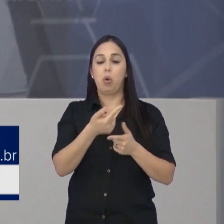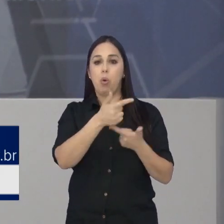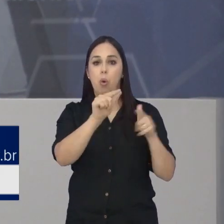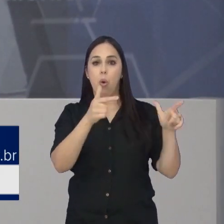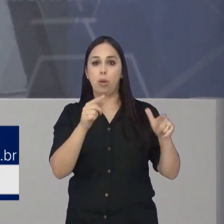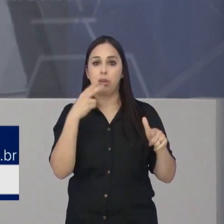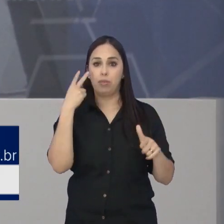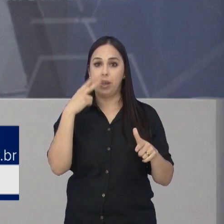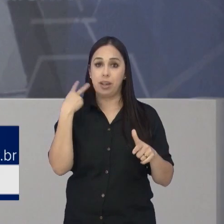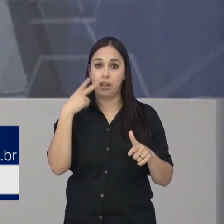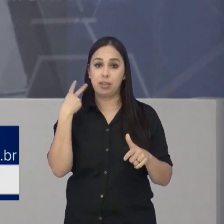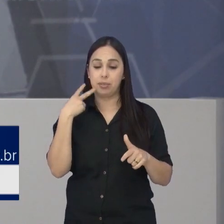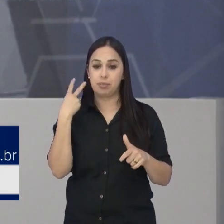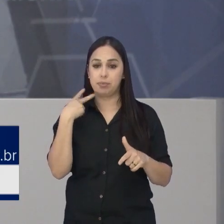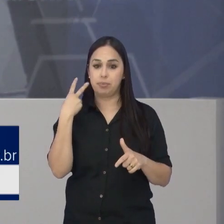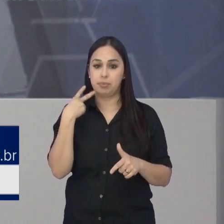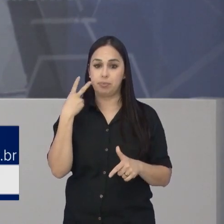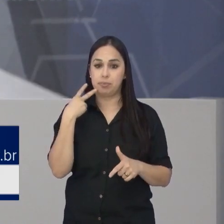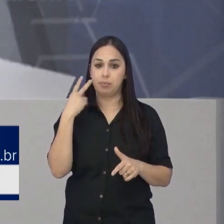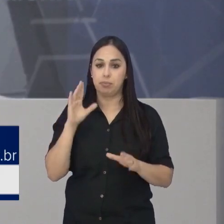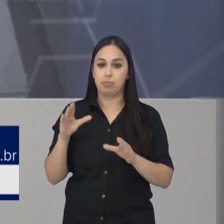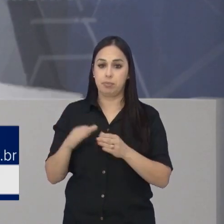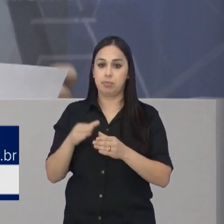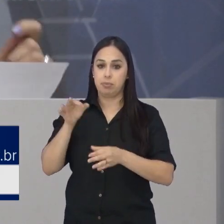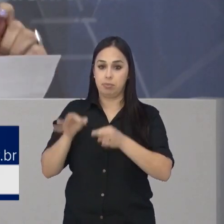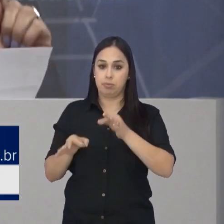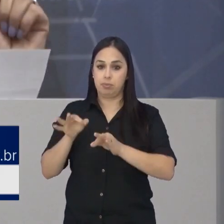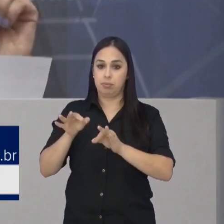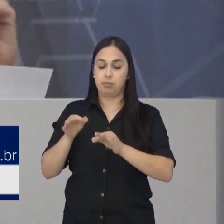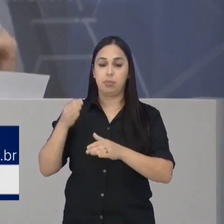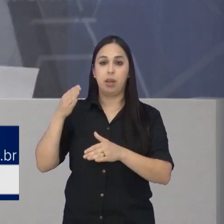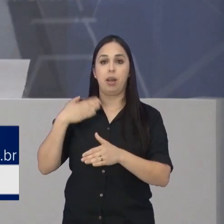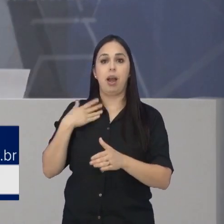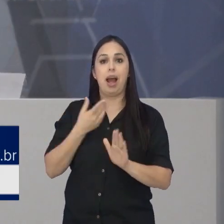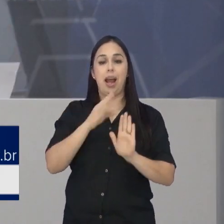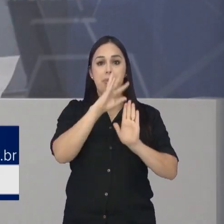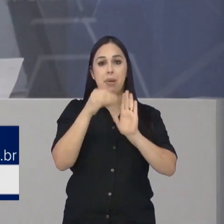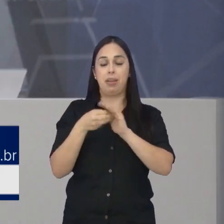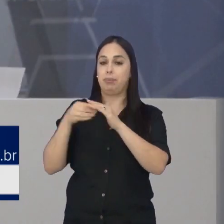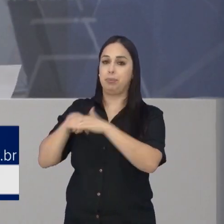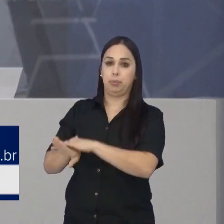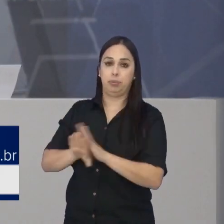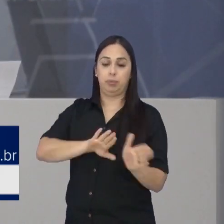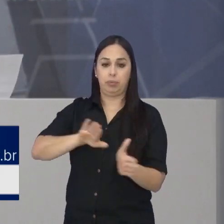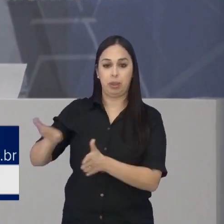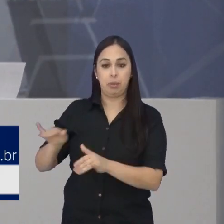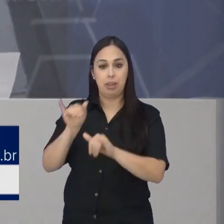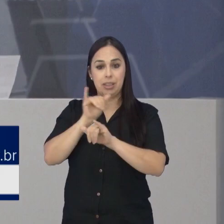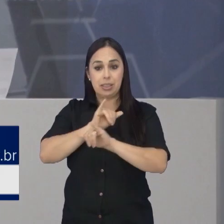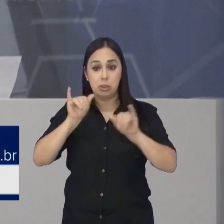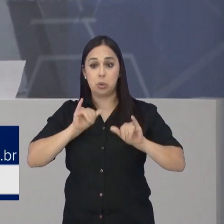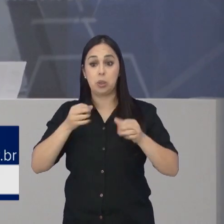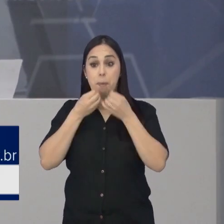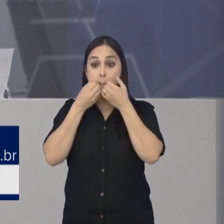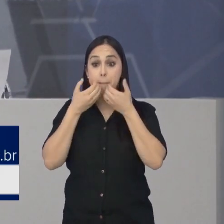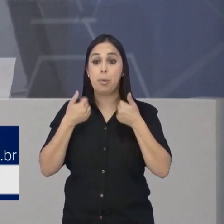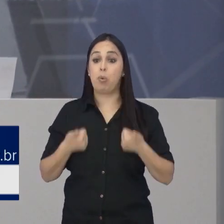vereadores da Comissão de Justiça arquivou a nossa emenda. Mas quero aqui dar uma boa notícia